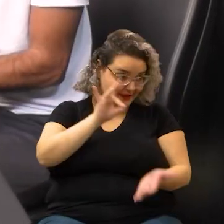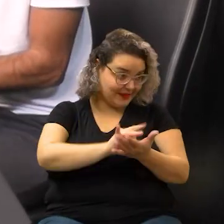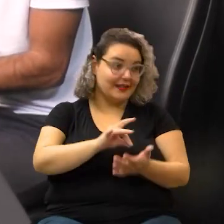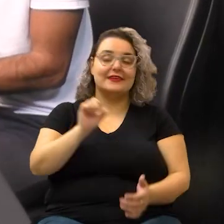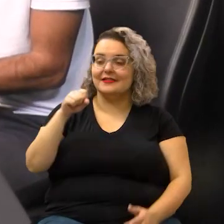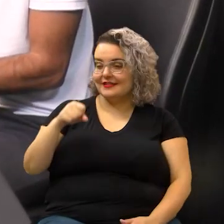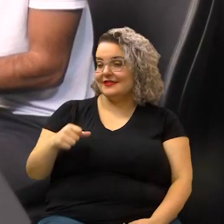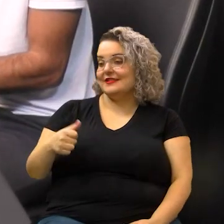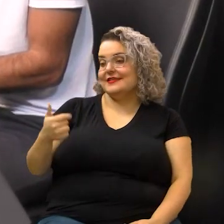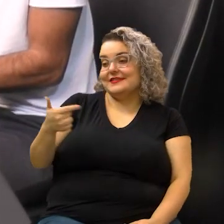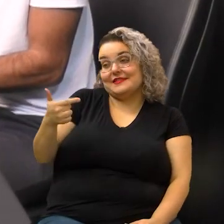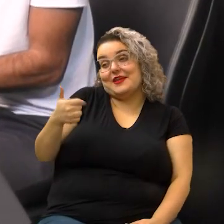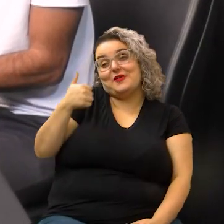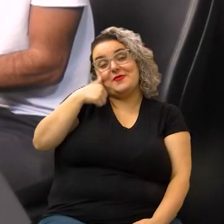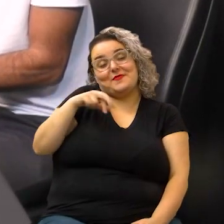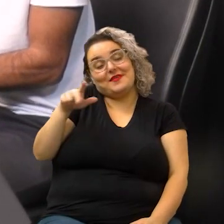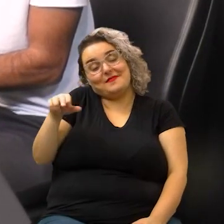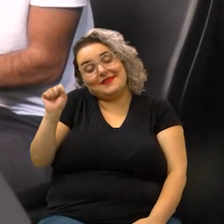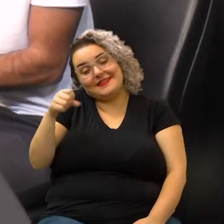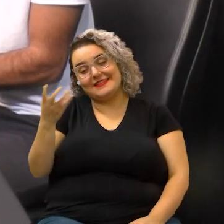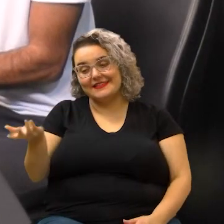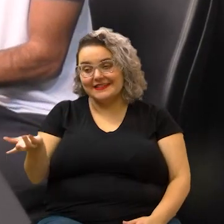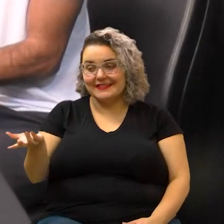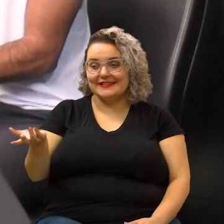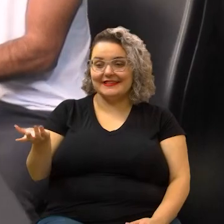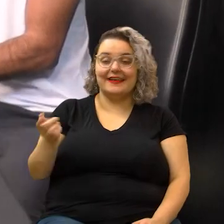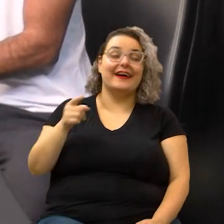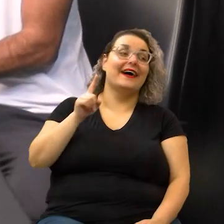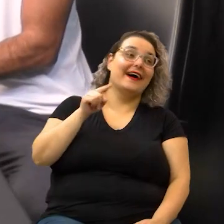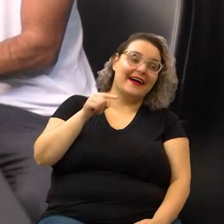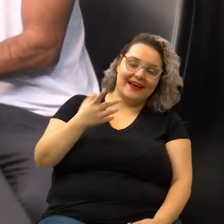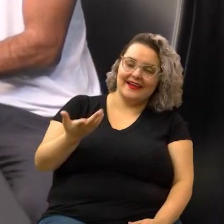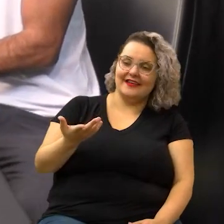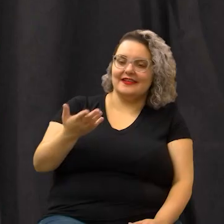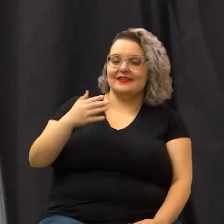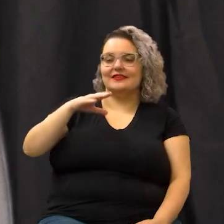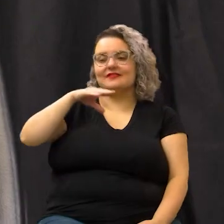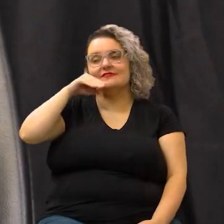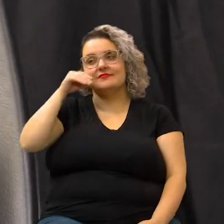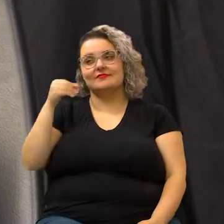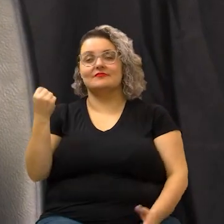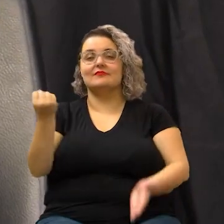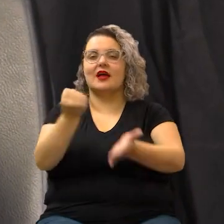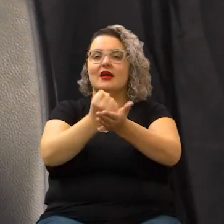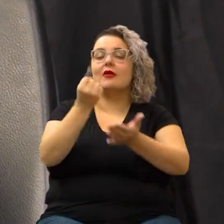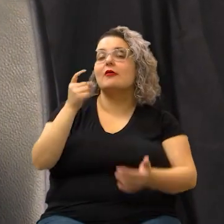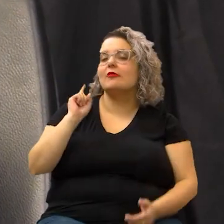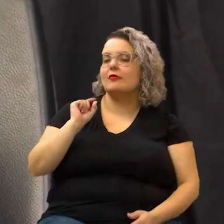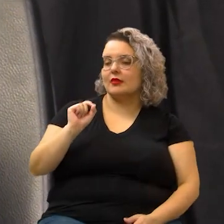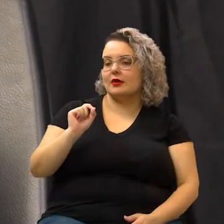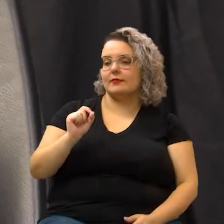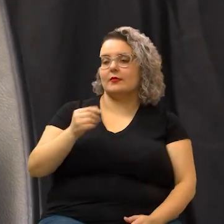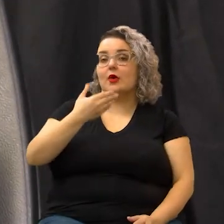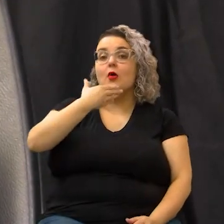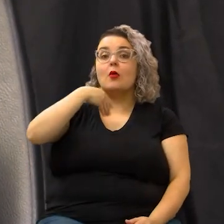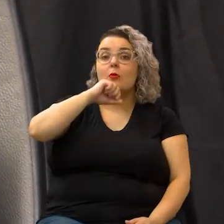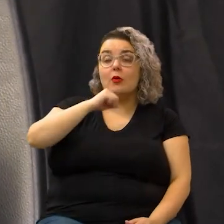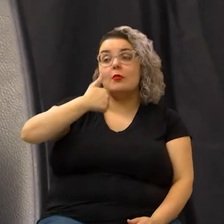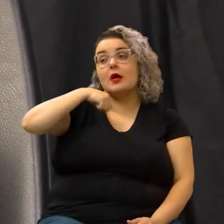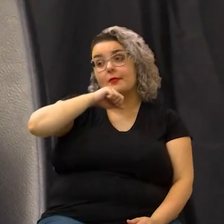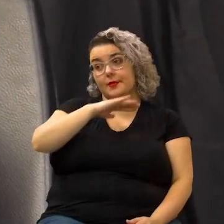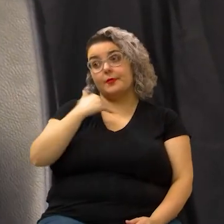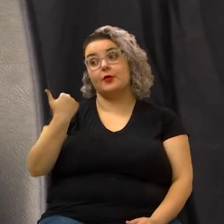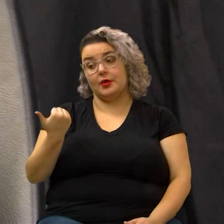É verdade? Segundo a minha irmã, sim. Ah, é? Então, na minha adolescência, marcou ainda o quê? Eu perdi meu pai e minha mãe